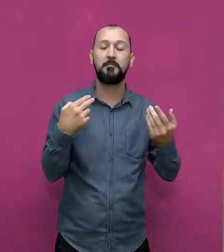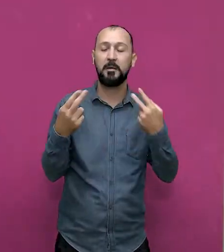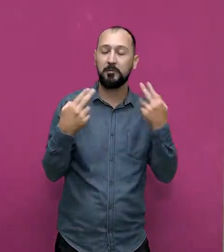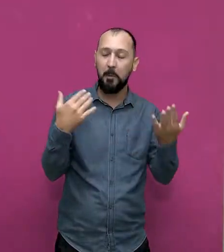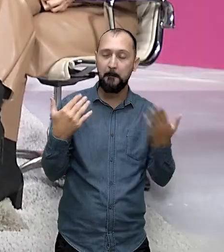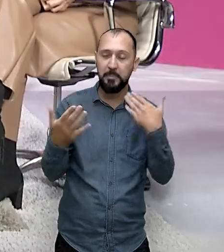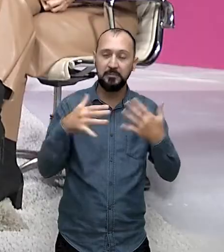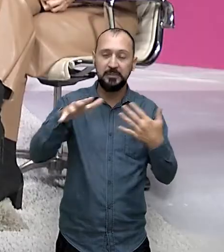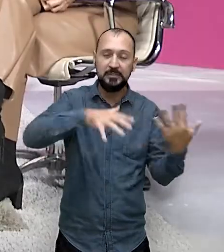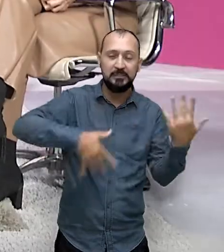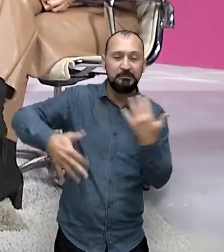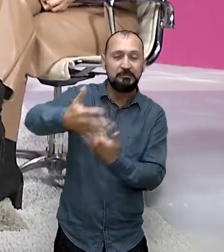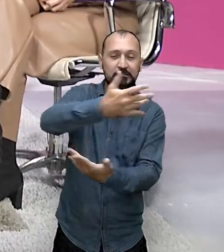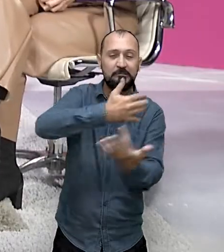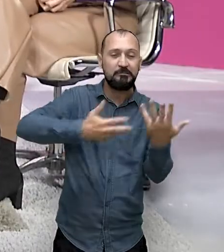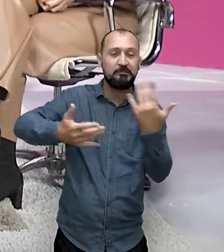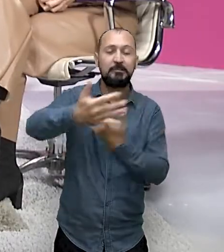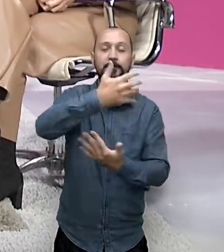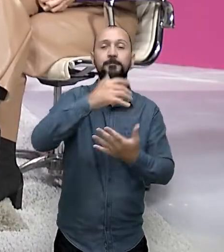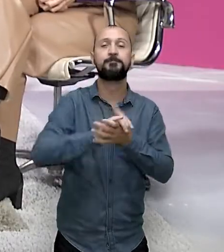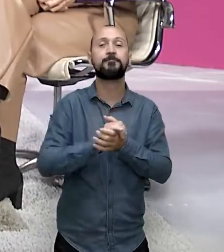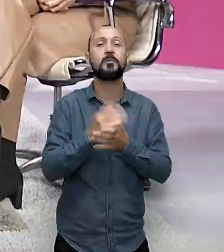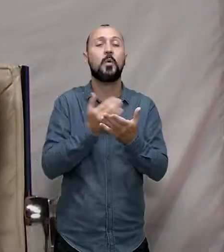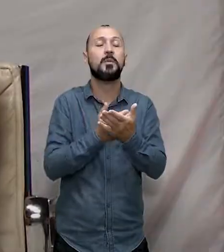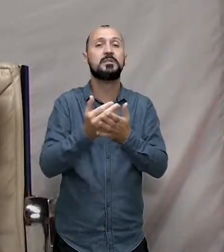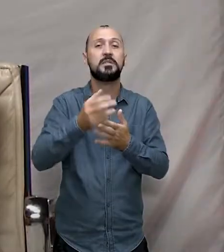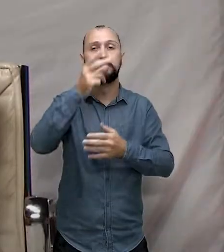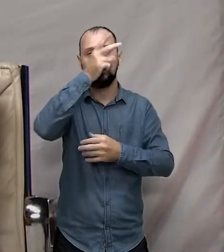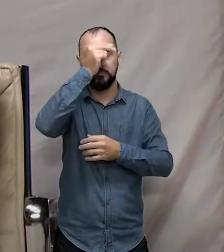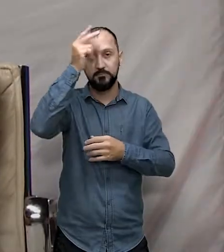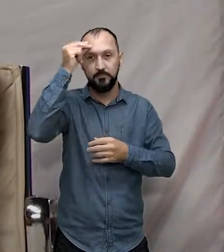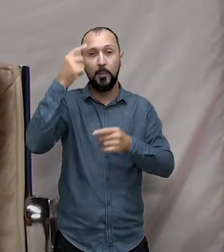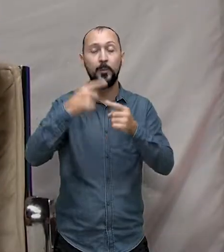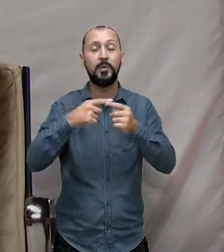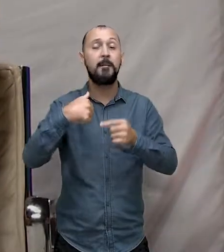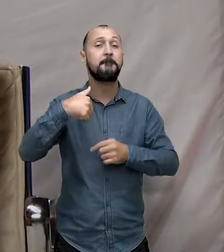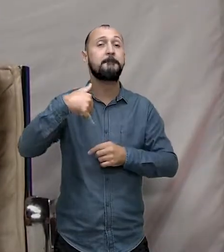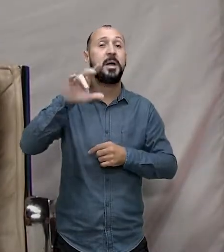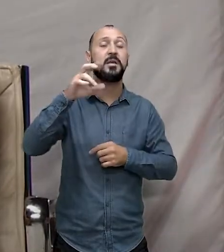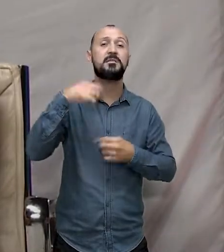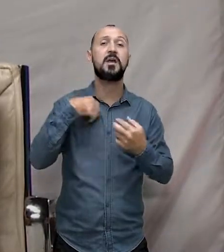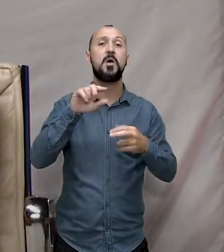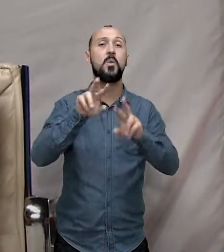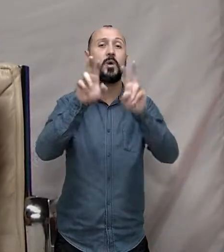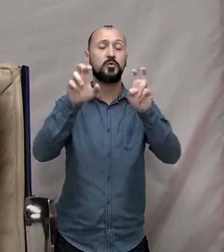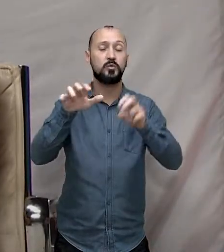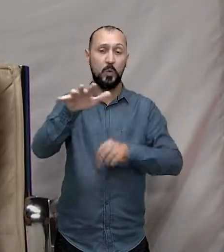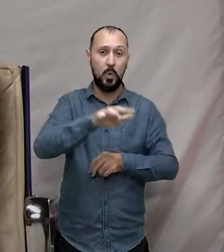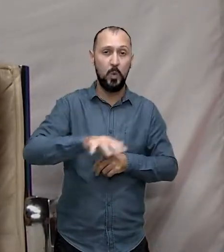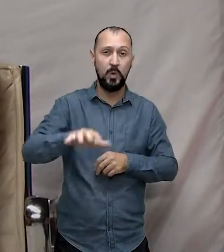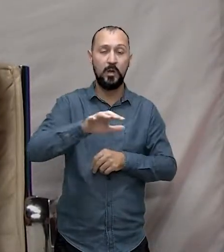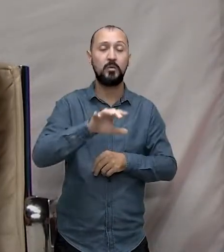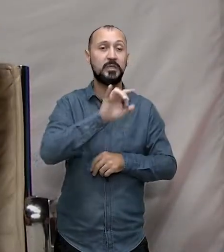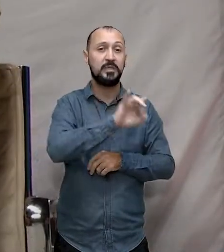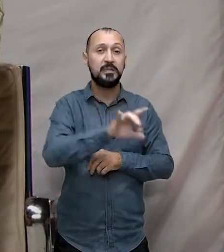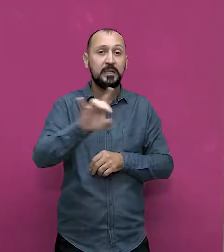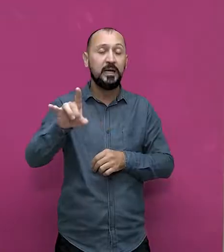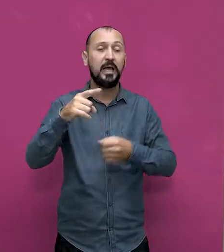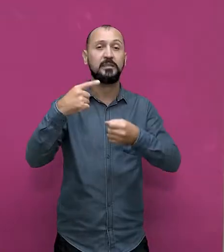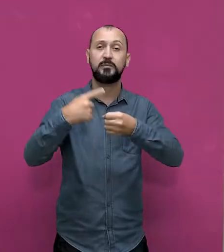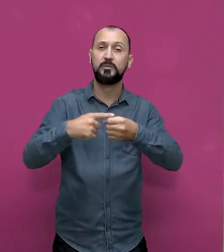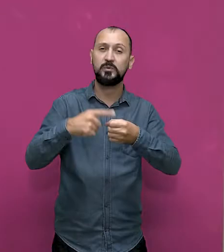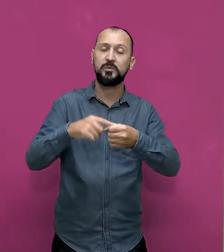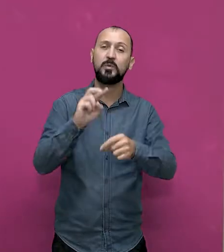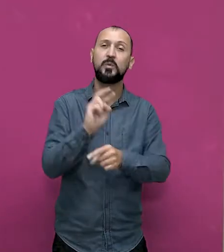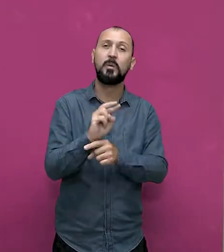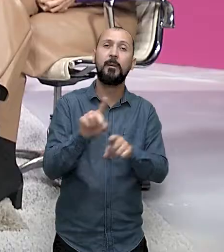mobilidade e para as cidades. Catiana, nós falamos bastante sobre as iniciativas da Prefeitura, porque o trânsito é primordialmente um assunto local, que cabe ao